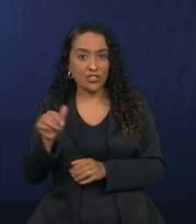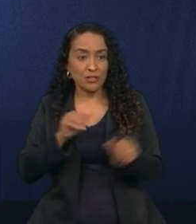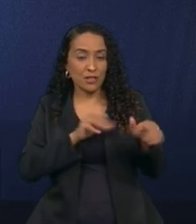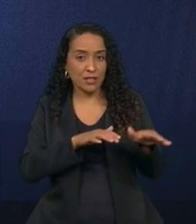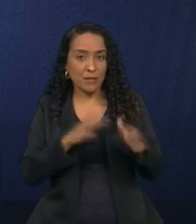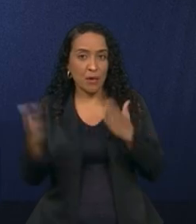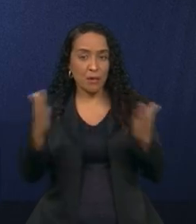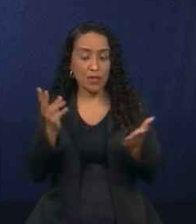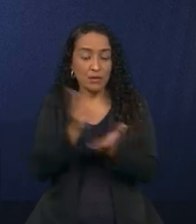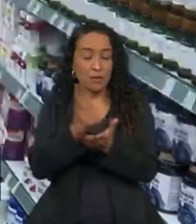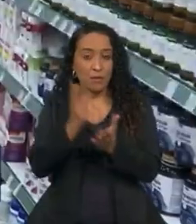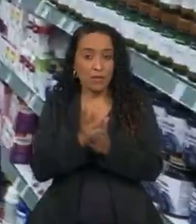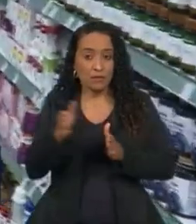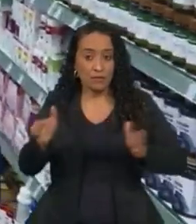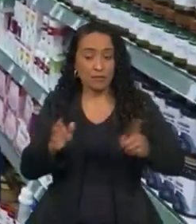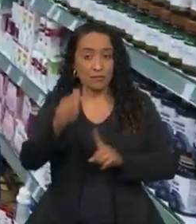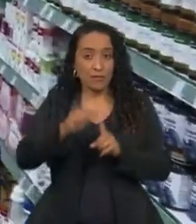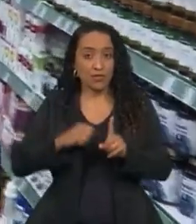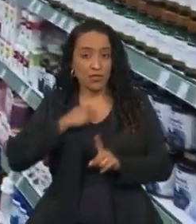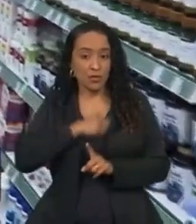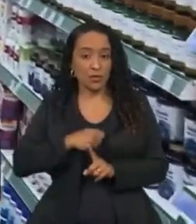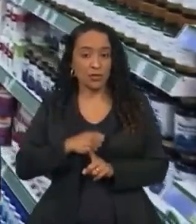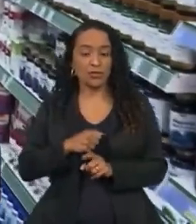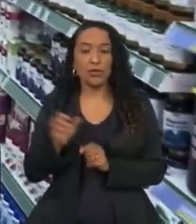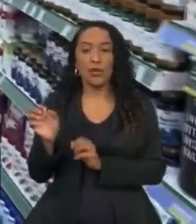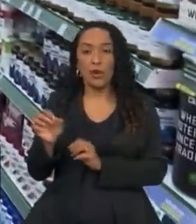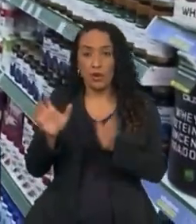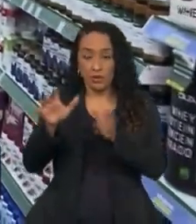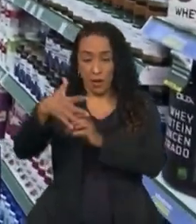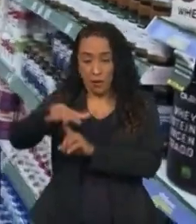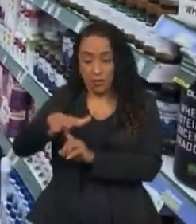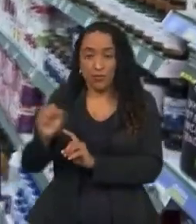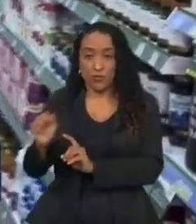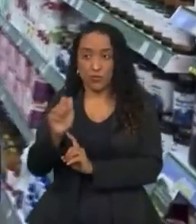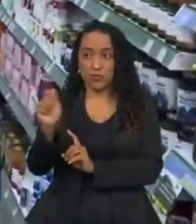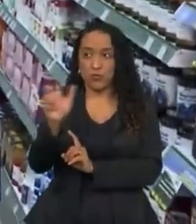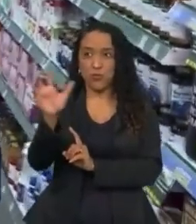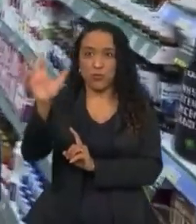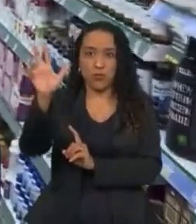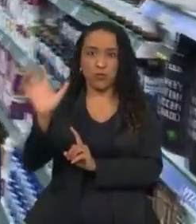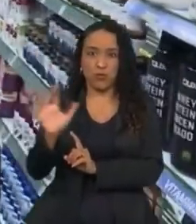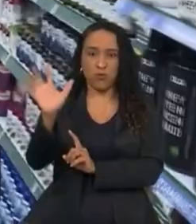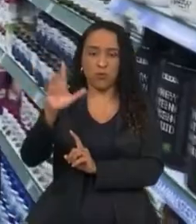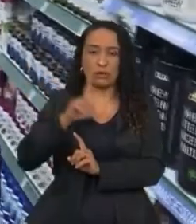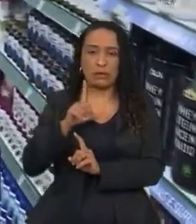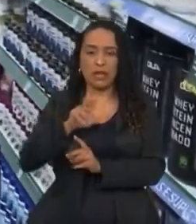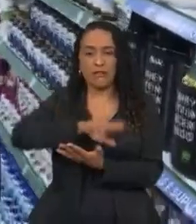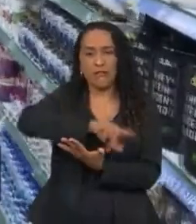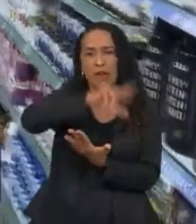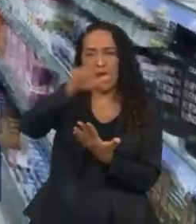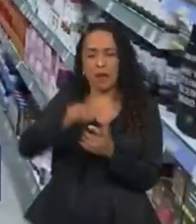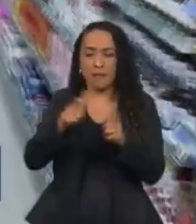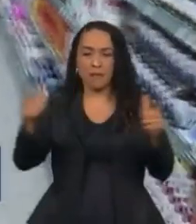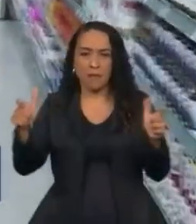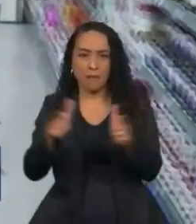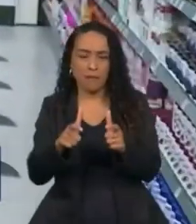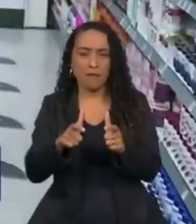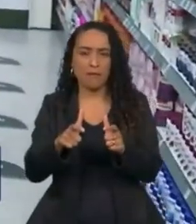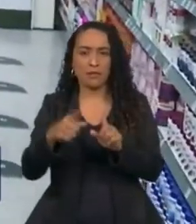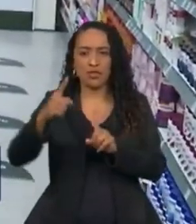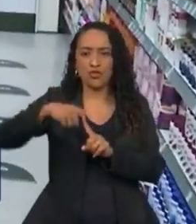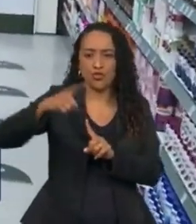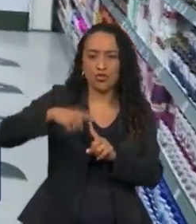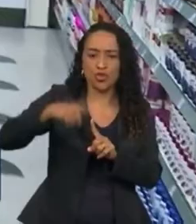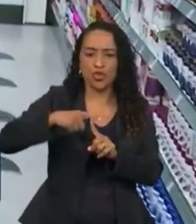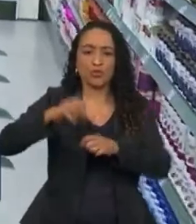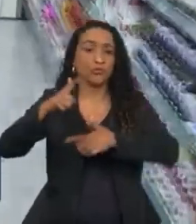com o mesmo período de agosto. Os vaporizadores e umidificadores têm diferentes modelos, tamanhos e funções. Os menores